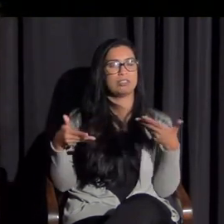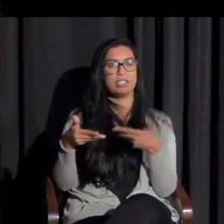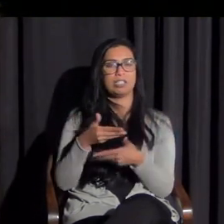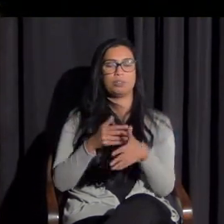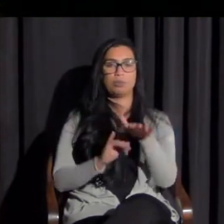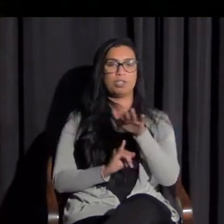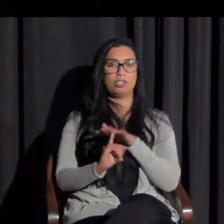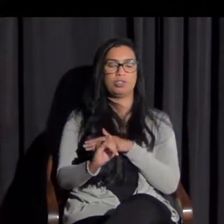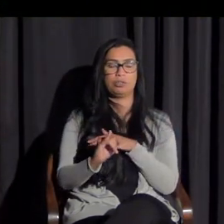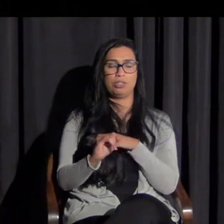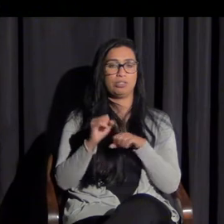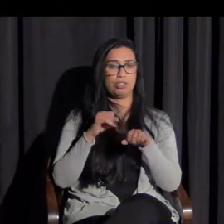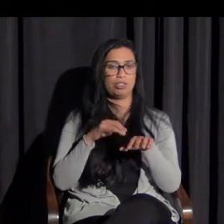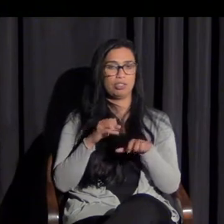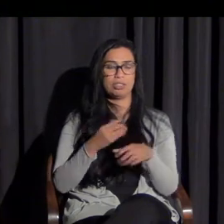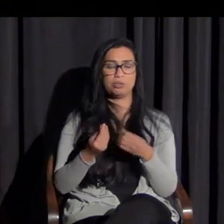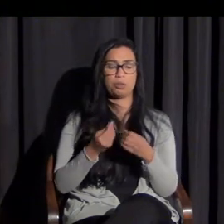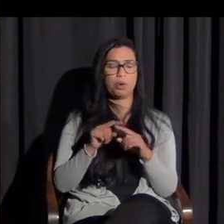Né?